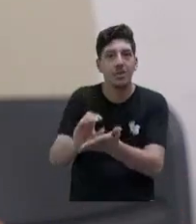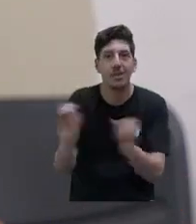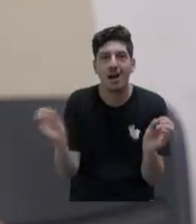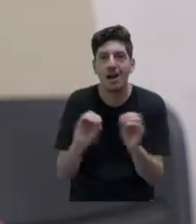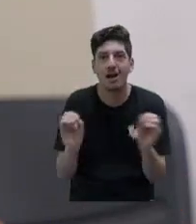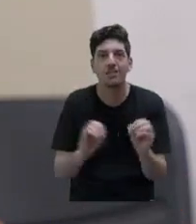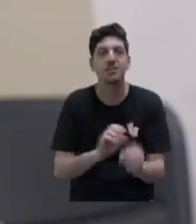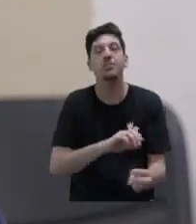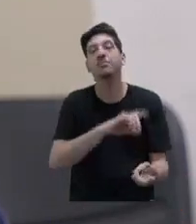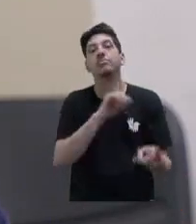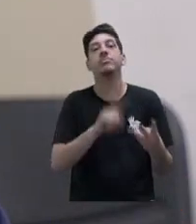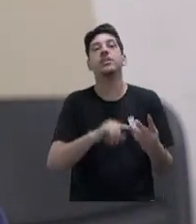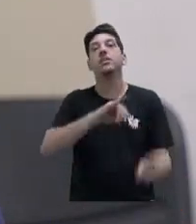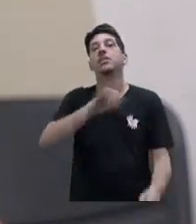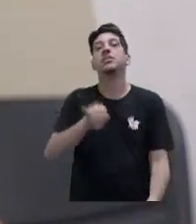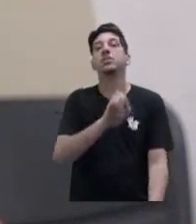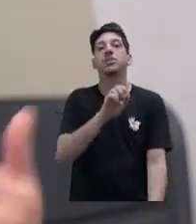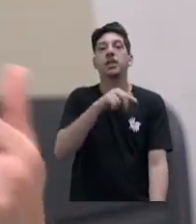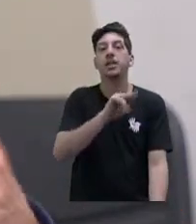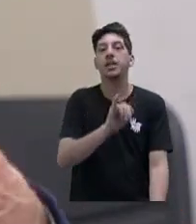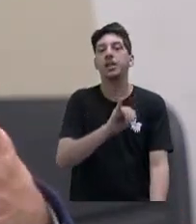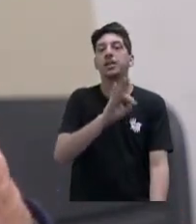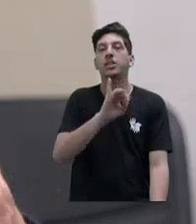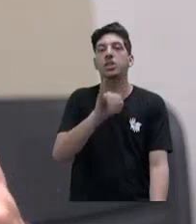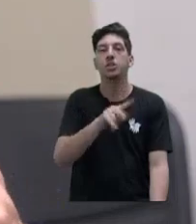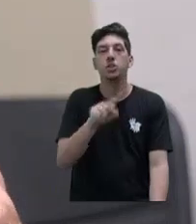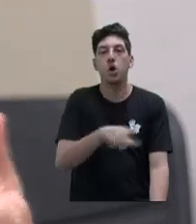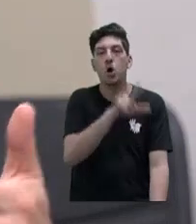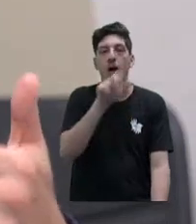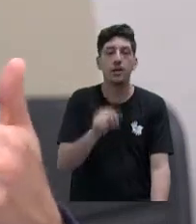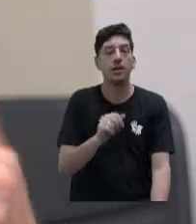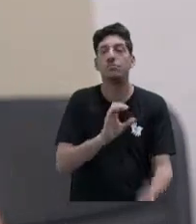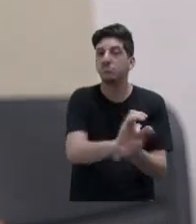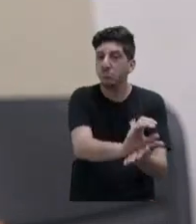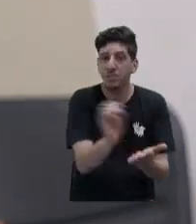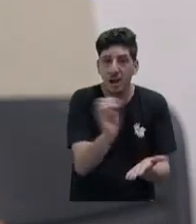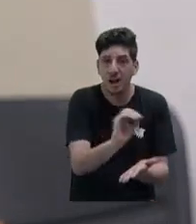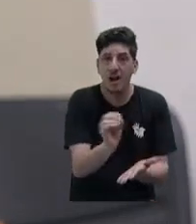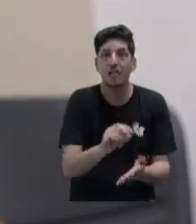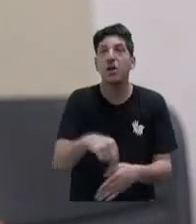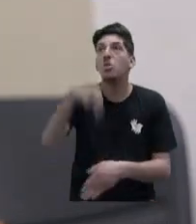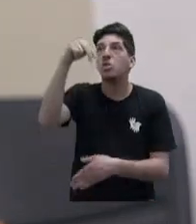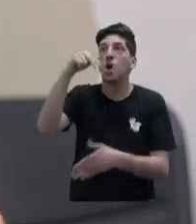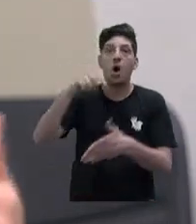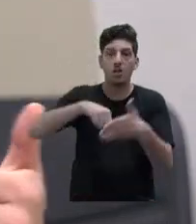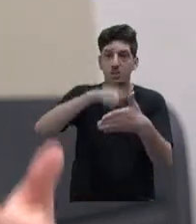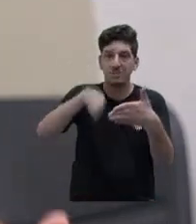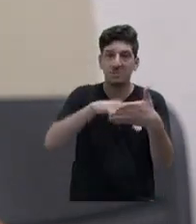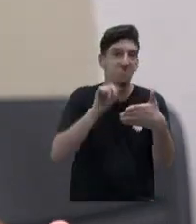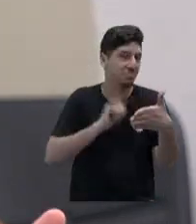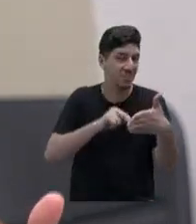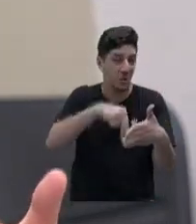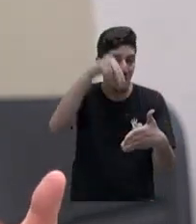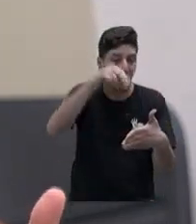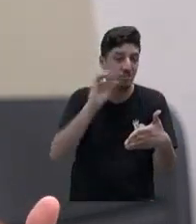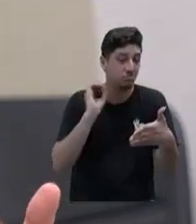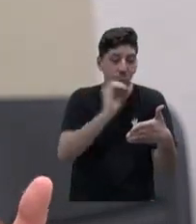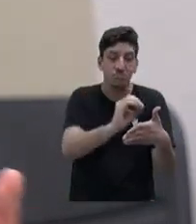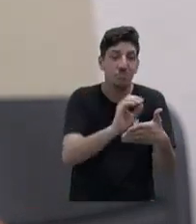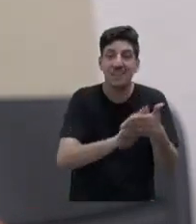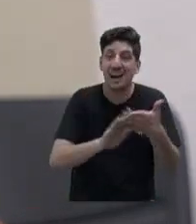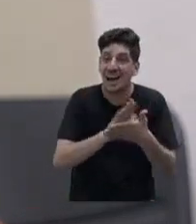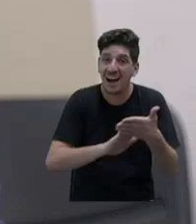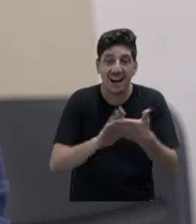No Jequitinhonha, não chega, no Norte, porque não tem indústria. Então, e o comércio vai poder patrocinar.